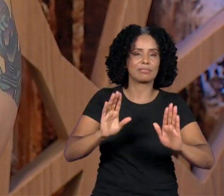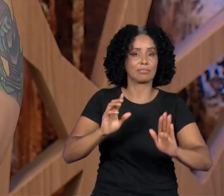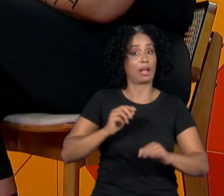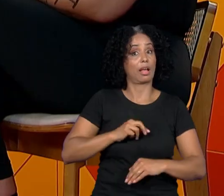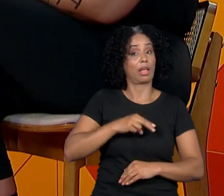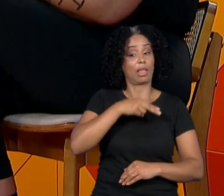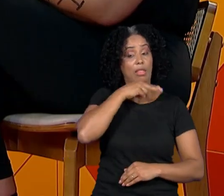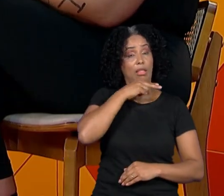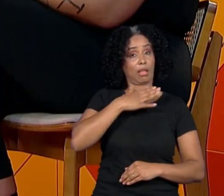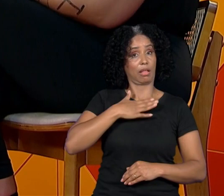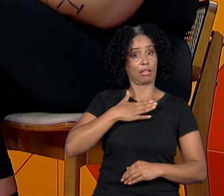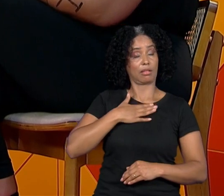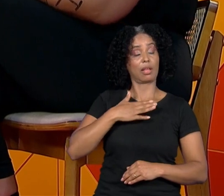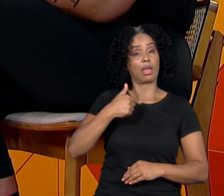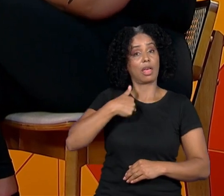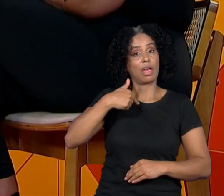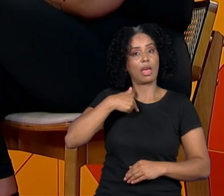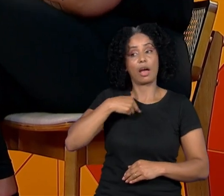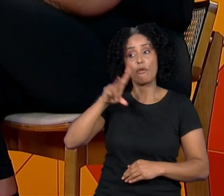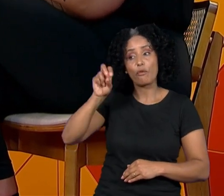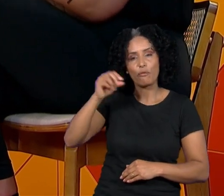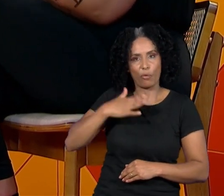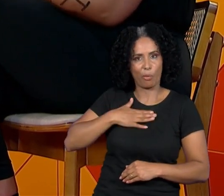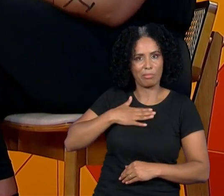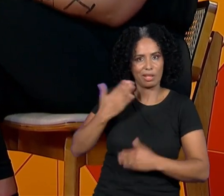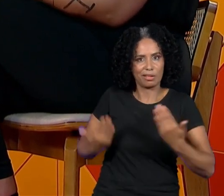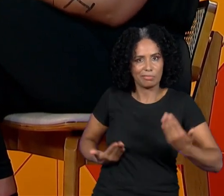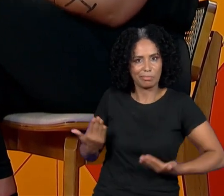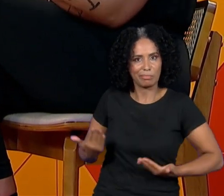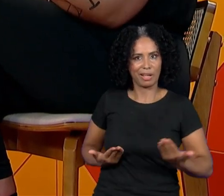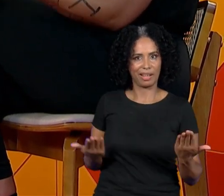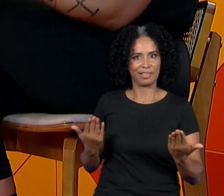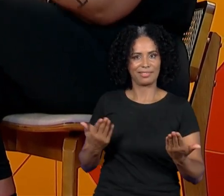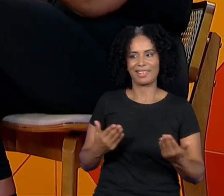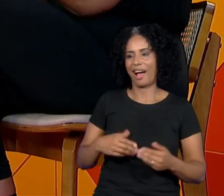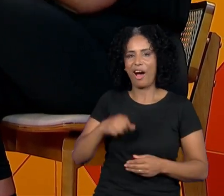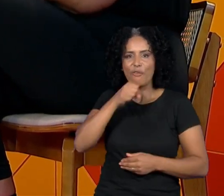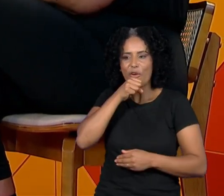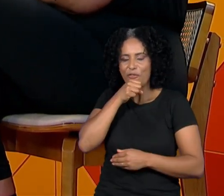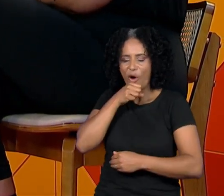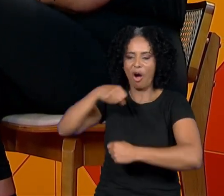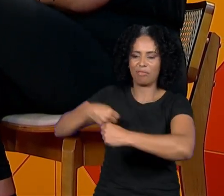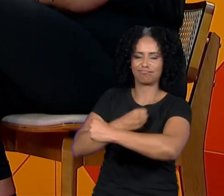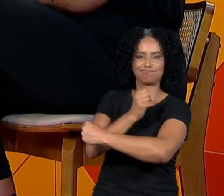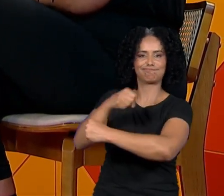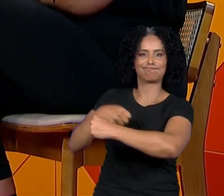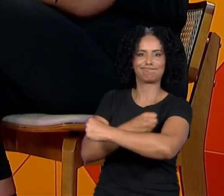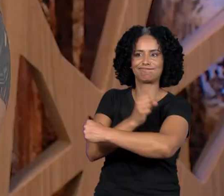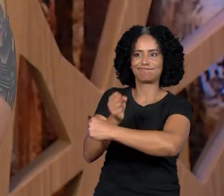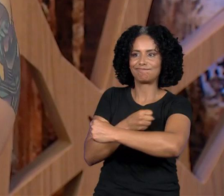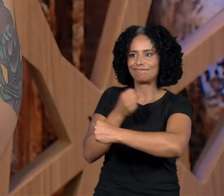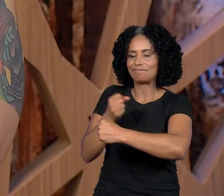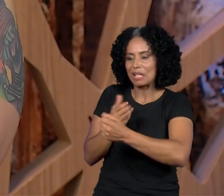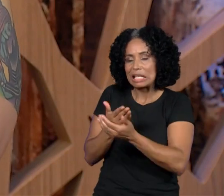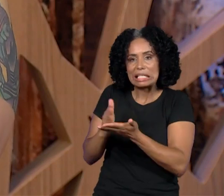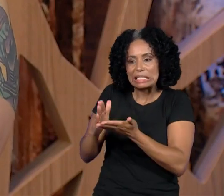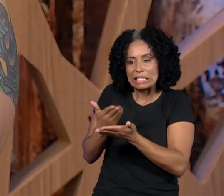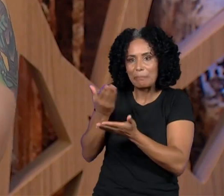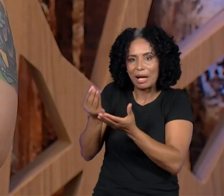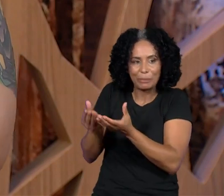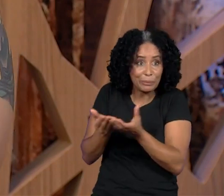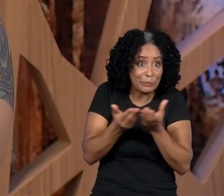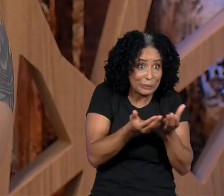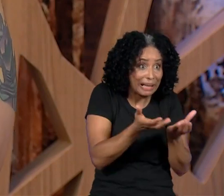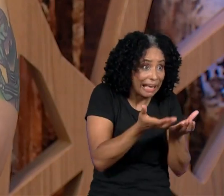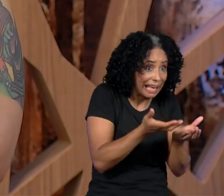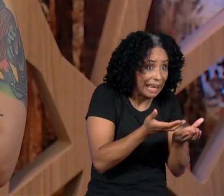doméstica, eu via a minha avó comer uma comida diferente da comida da patroa, sendo que ela cozinhava para a patroa dela. E aí, de repente,